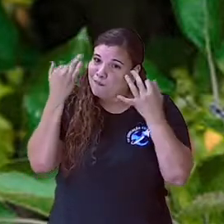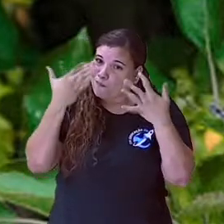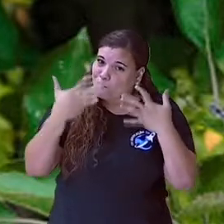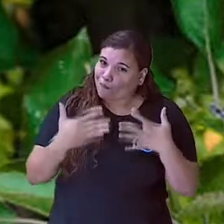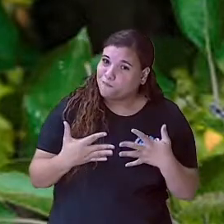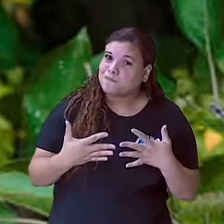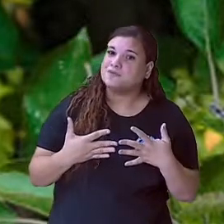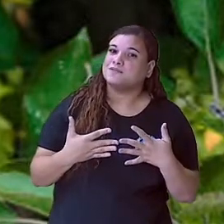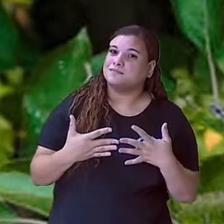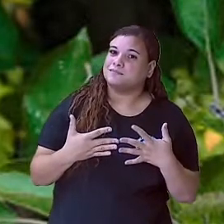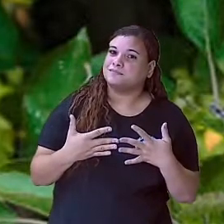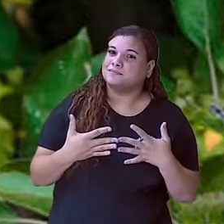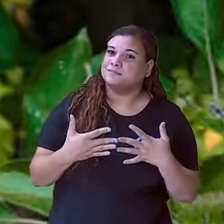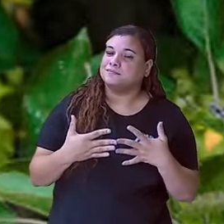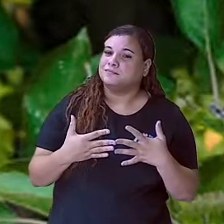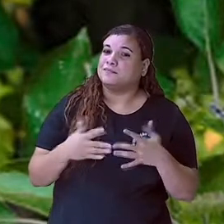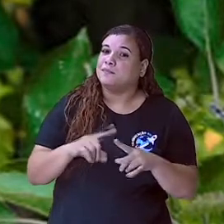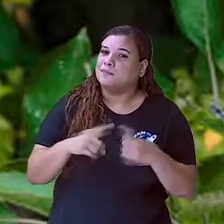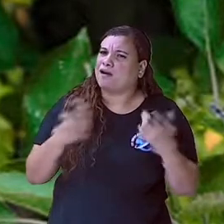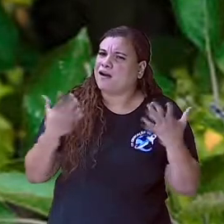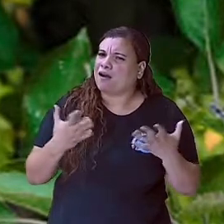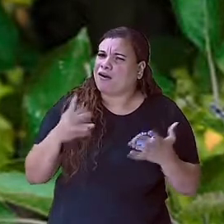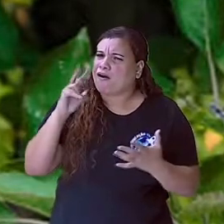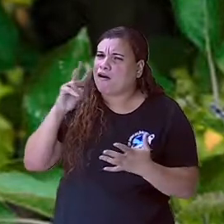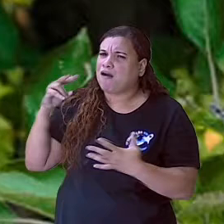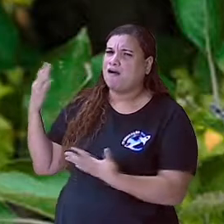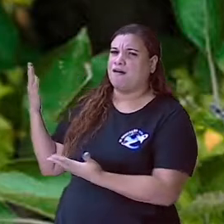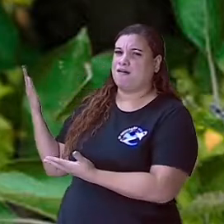preciso destacar isso. Na região